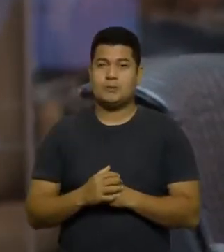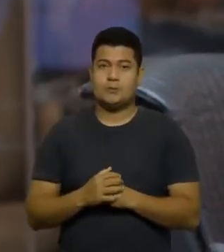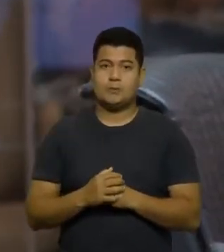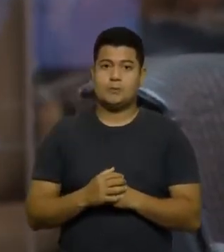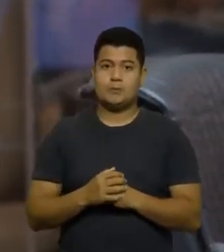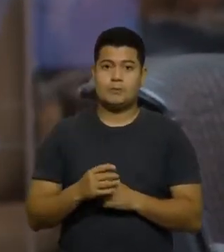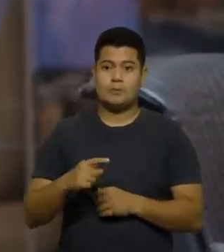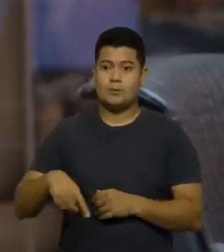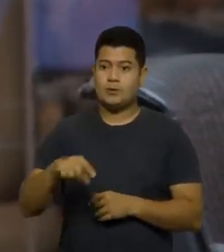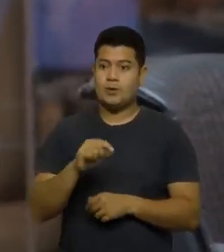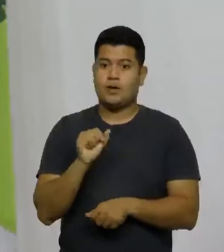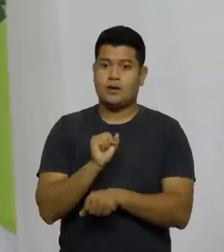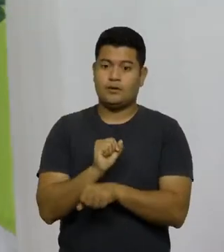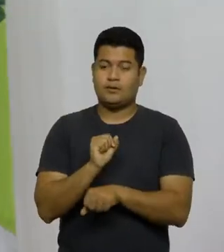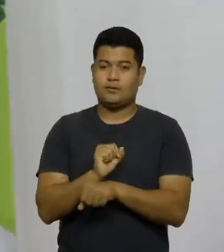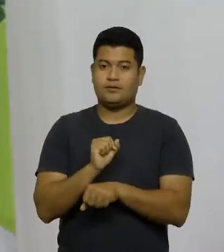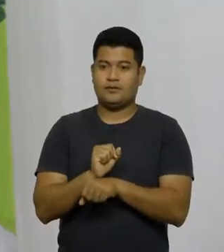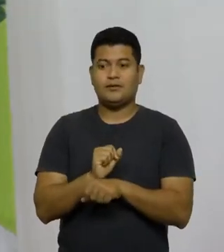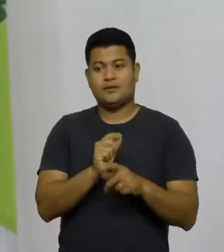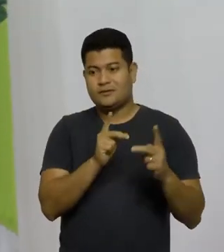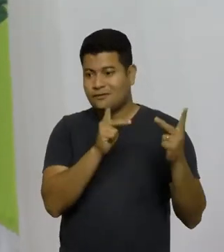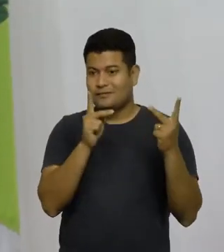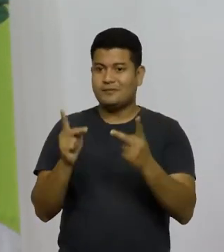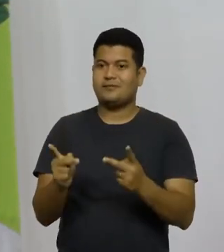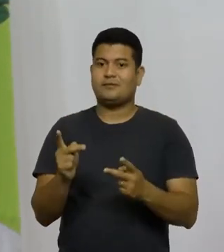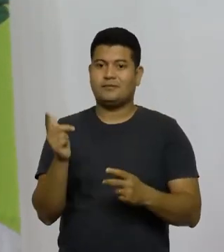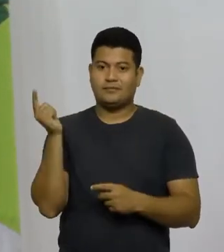procurar prestigiar e estar lá presente também. Muito obrigado.